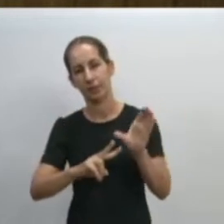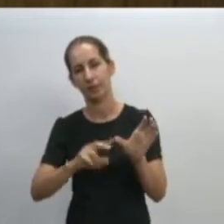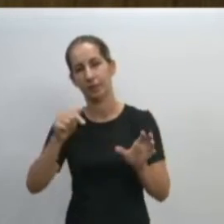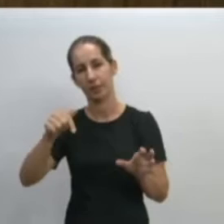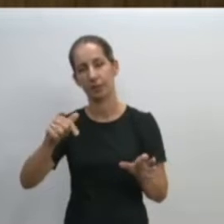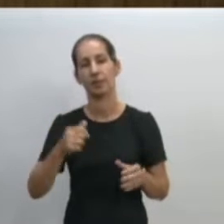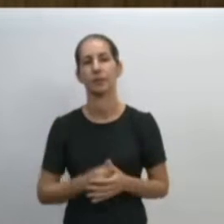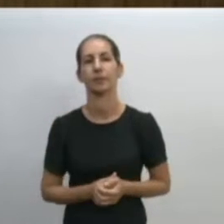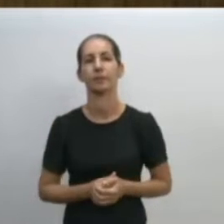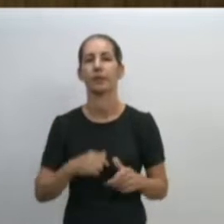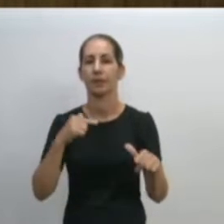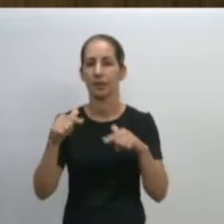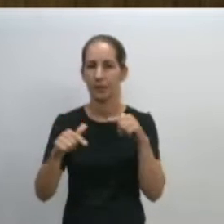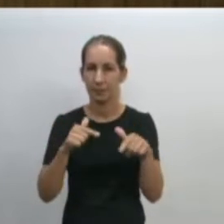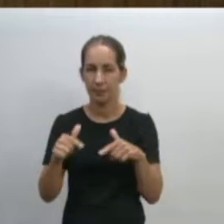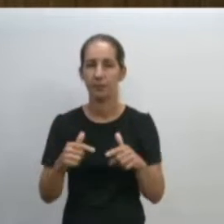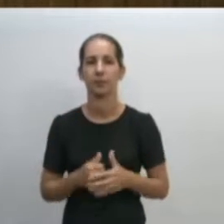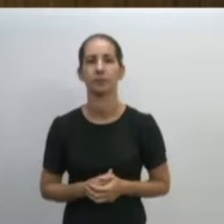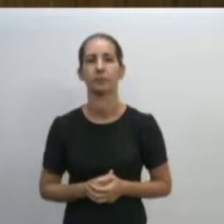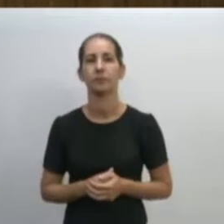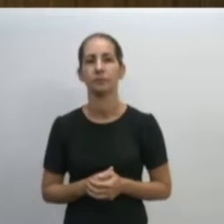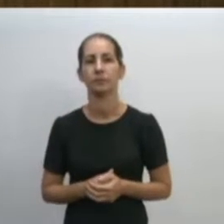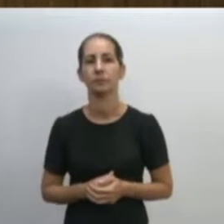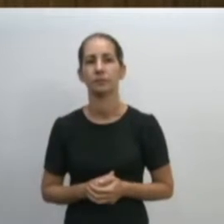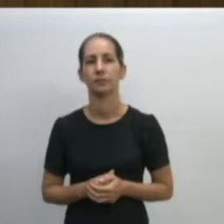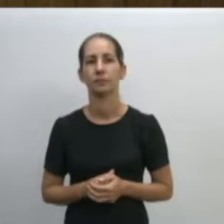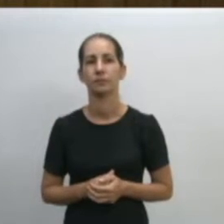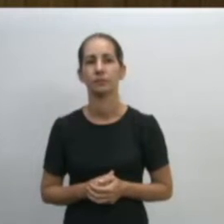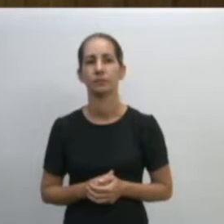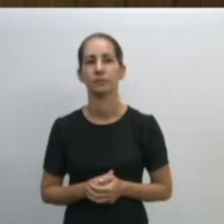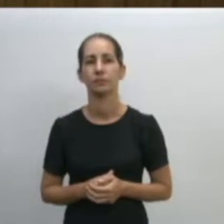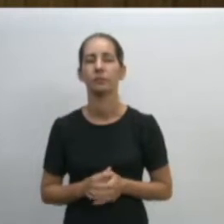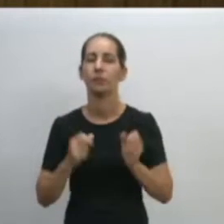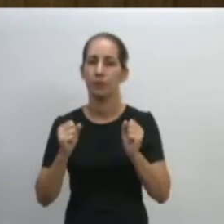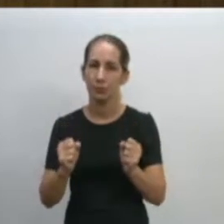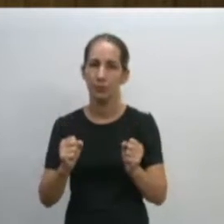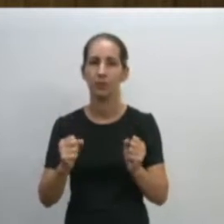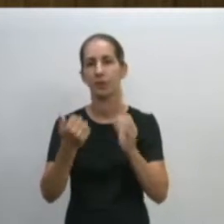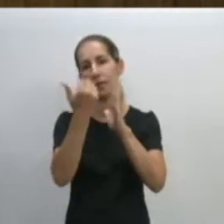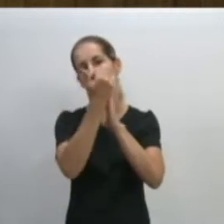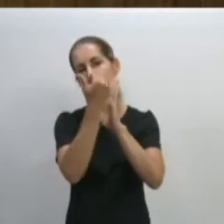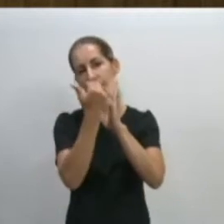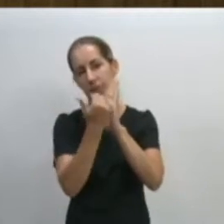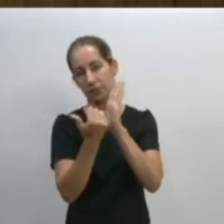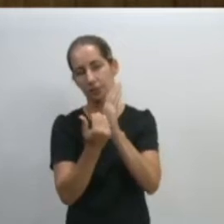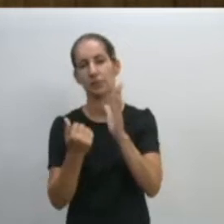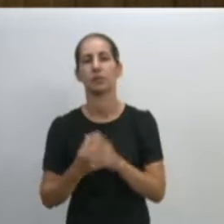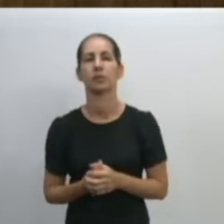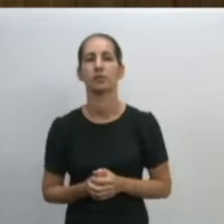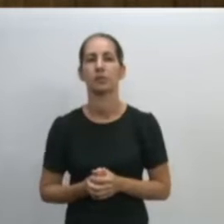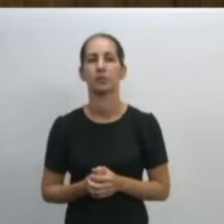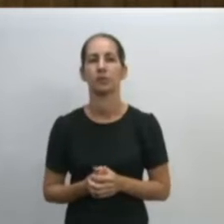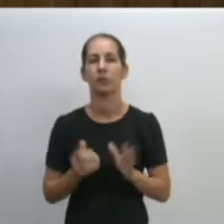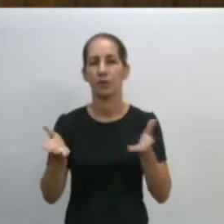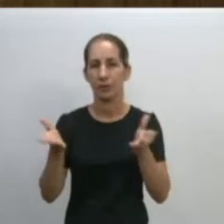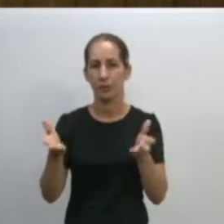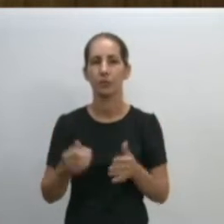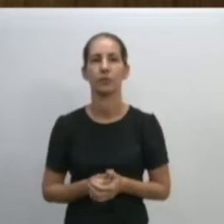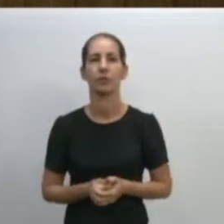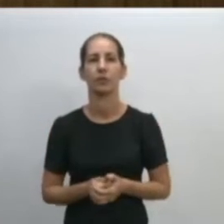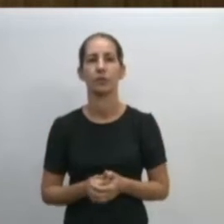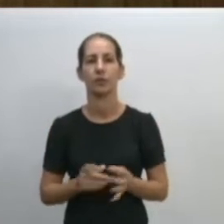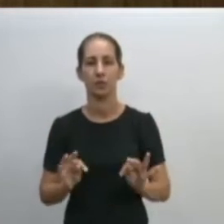aqui trabalhando para poder... A sessão está aqui acontecendo,